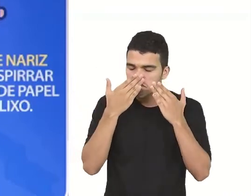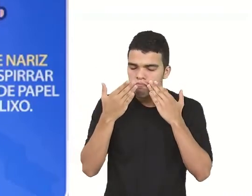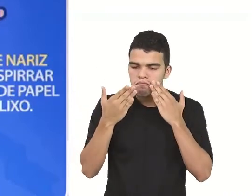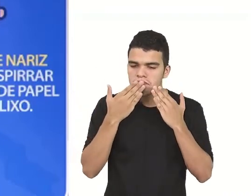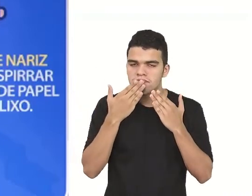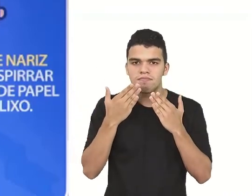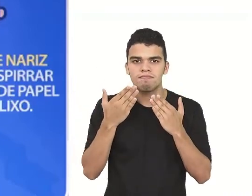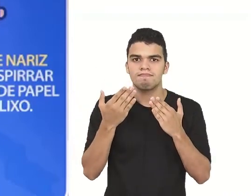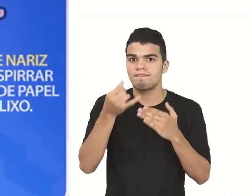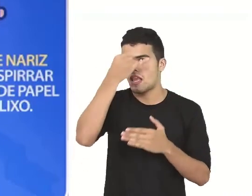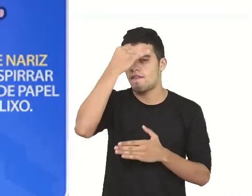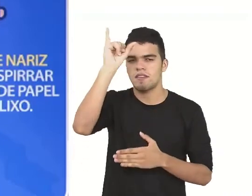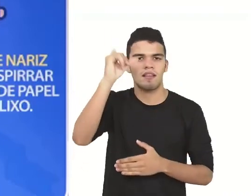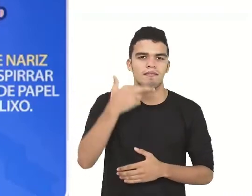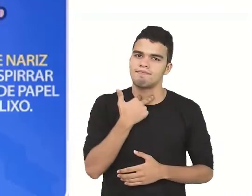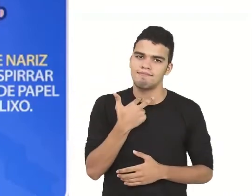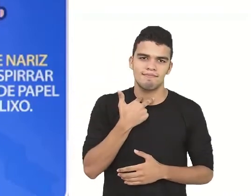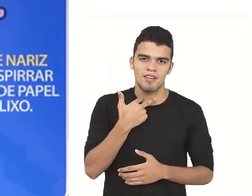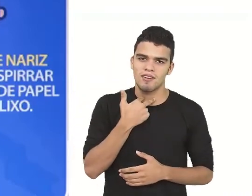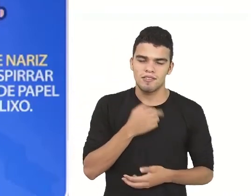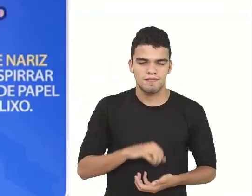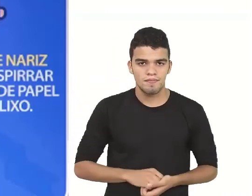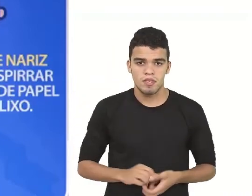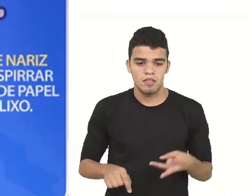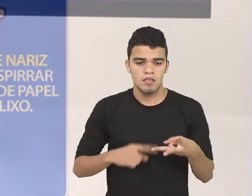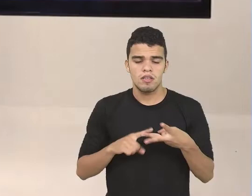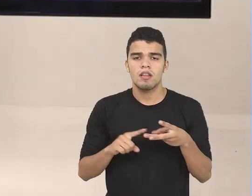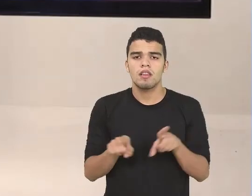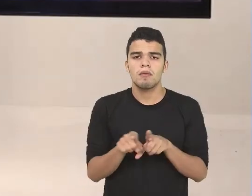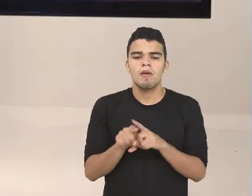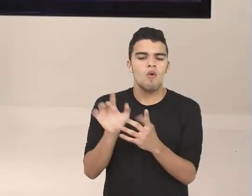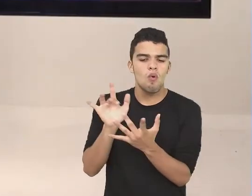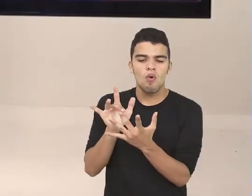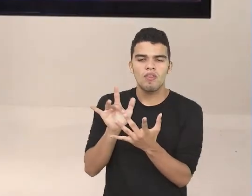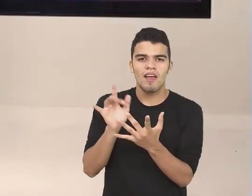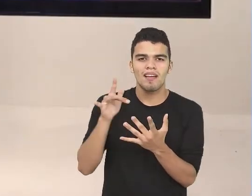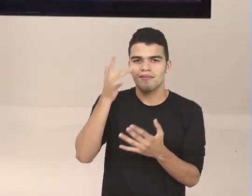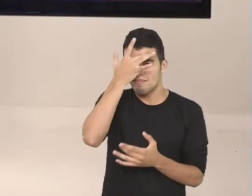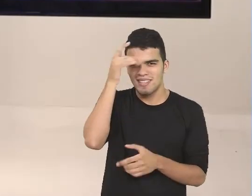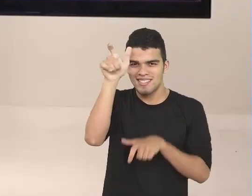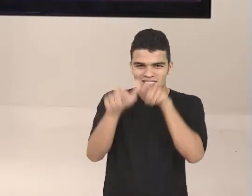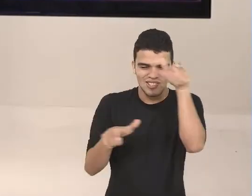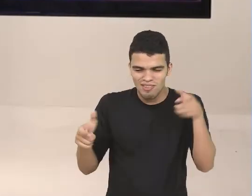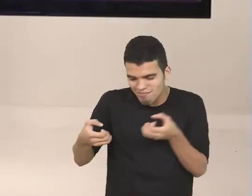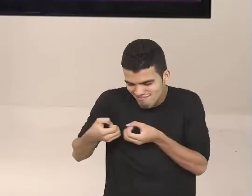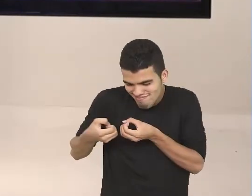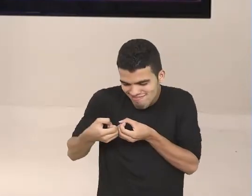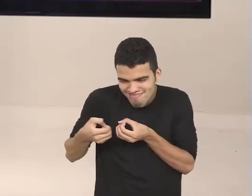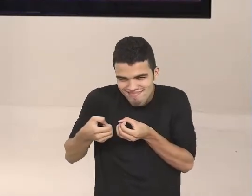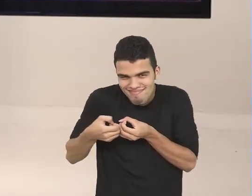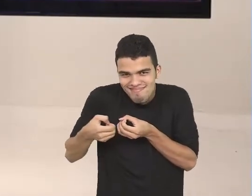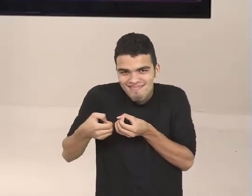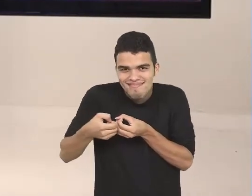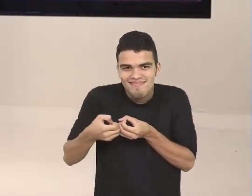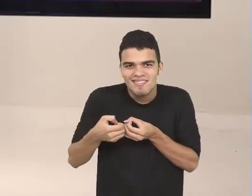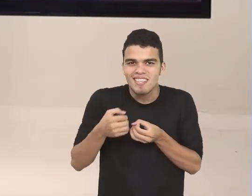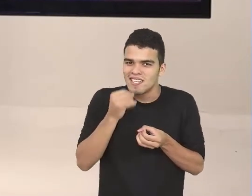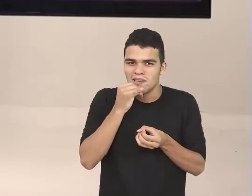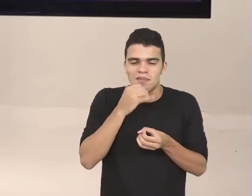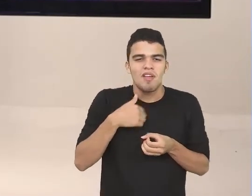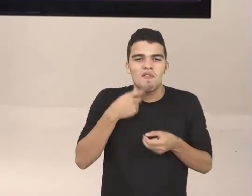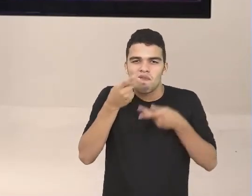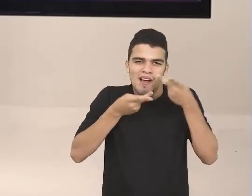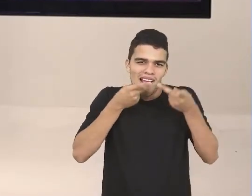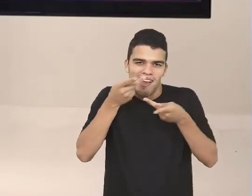coisa, evitar o contato muito próximo entre as pessoas. Porque quando a gente fala, quando a gente espirra, quando a gente tosse, a gente